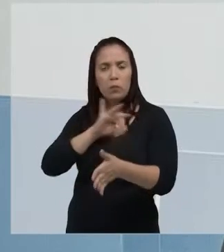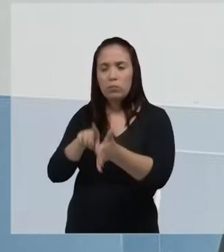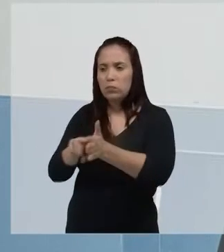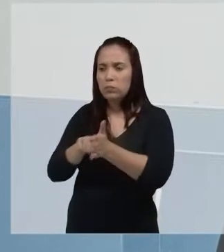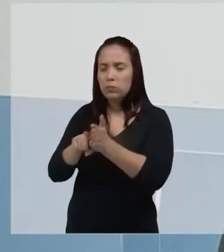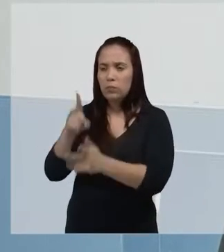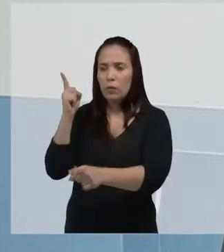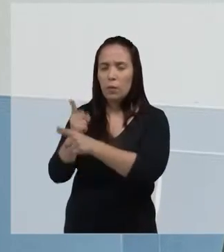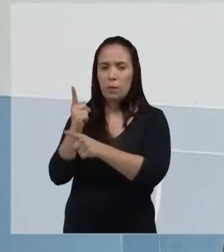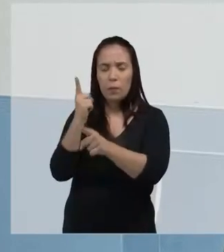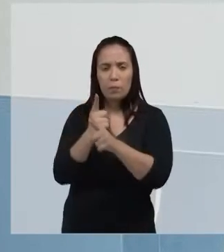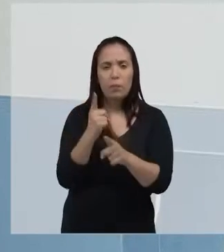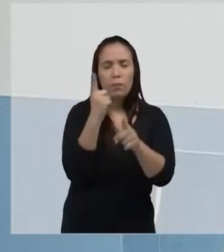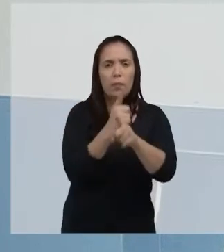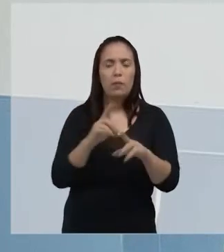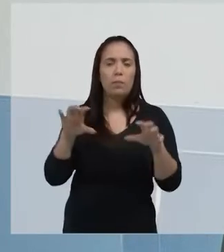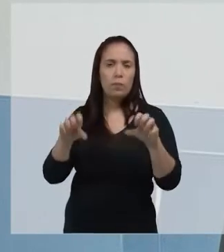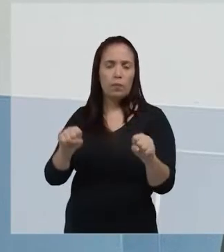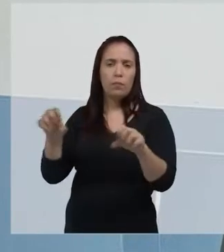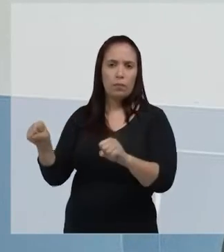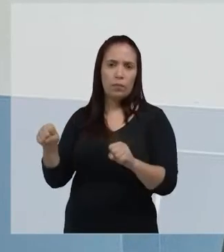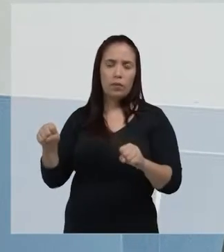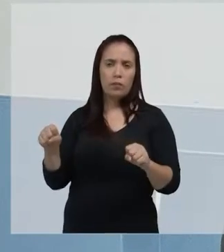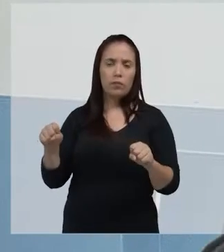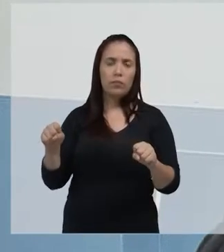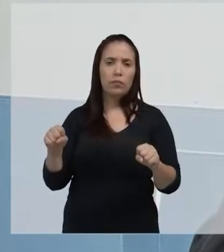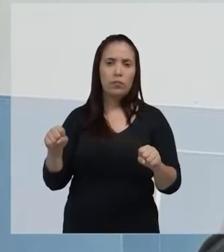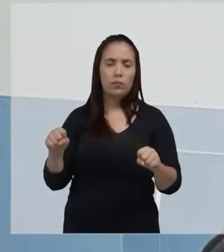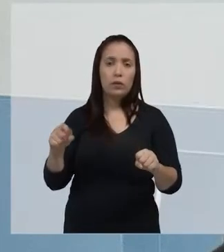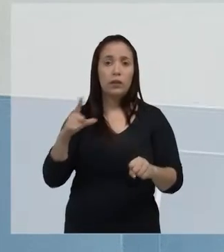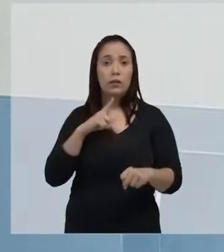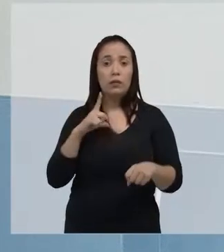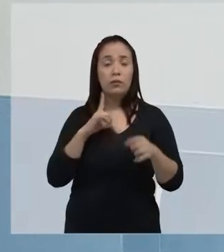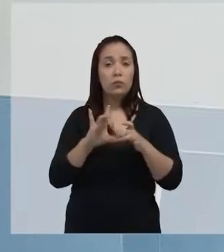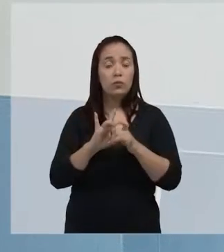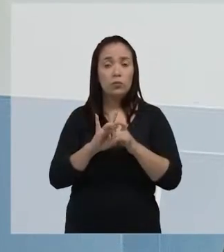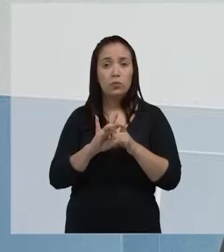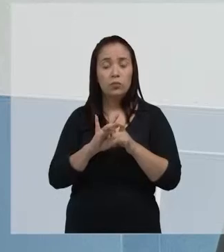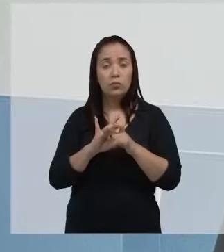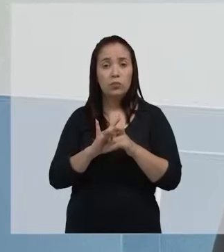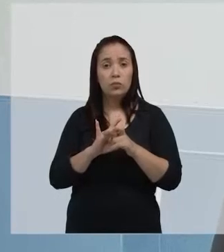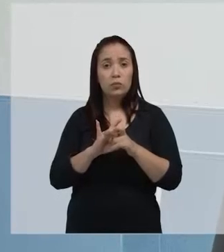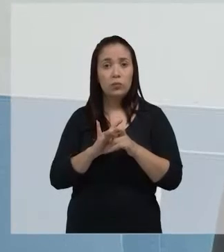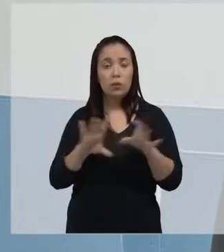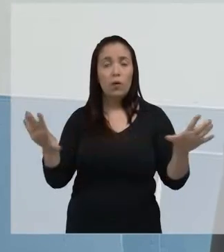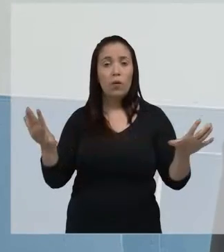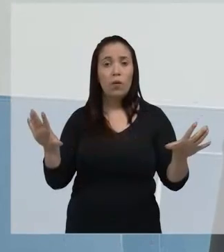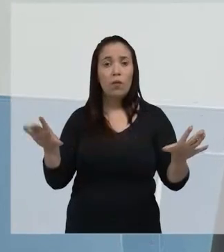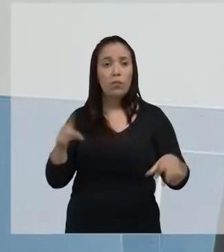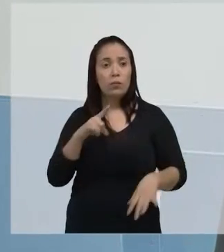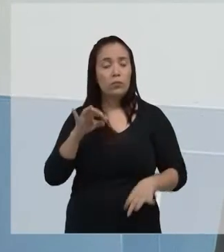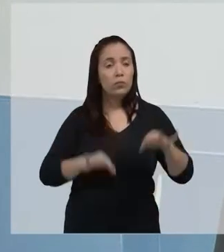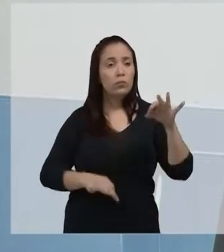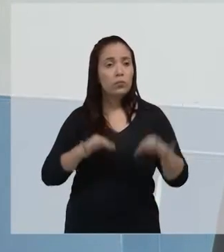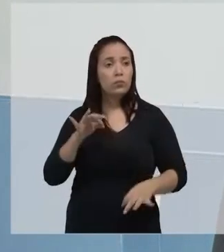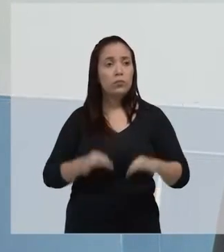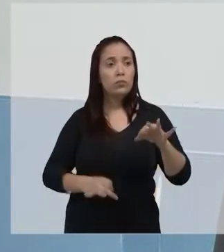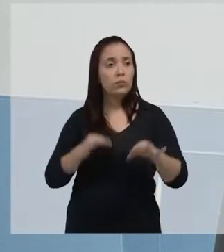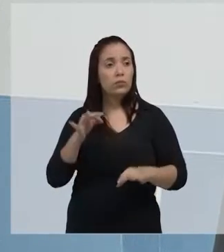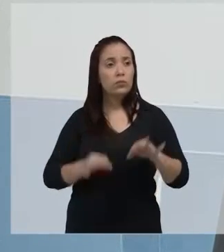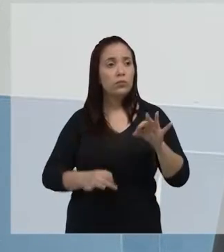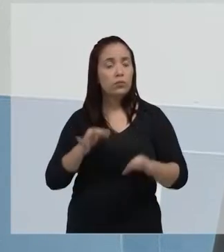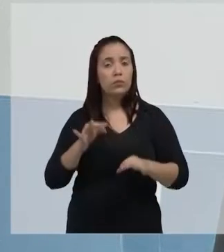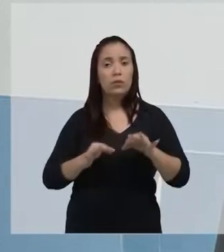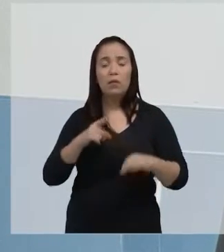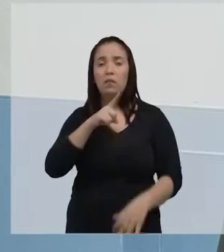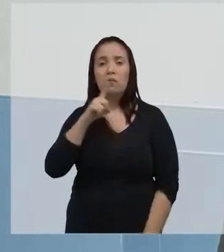Inteligência, e foram de uma forma muito rápida, soltos por uma justiça